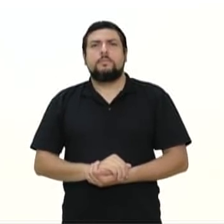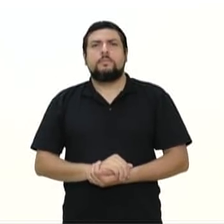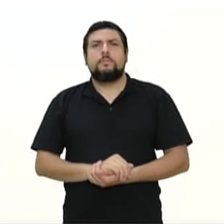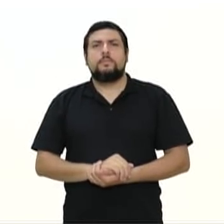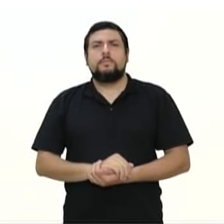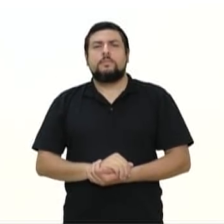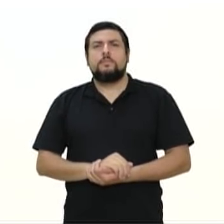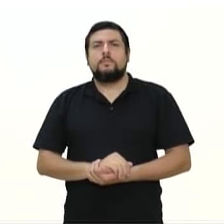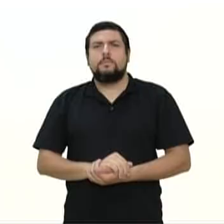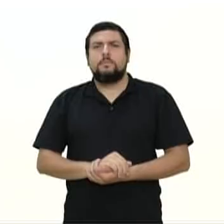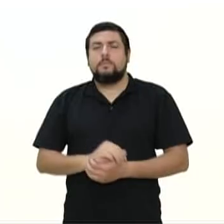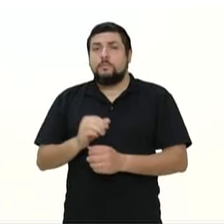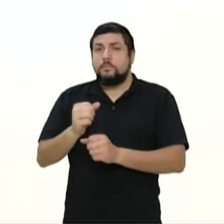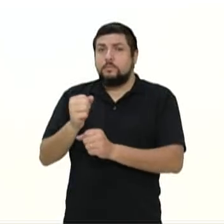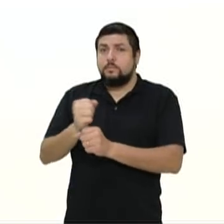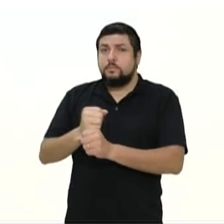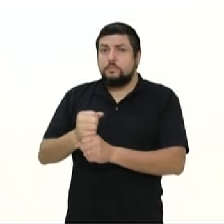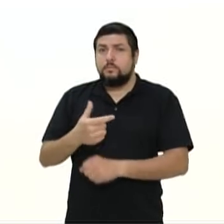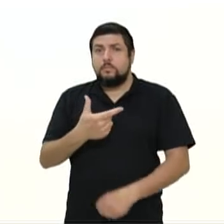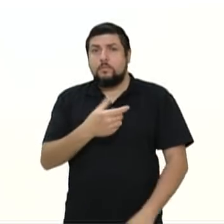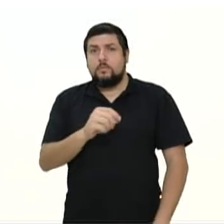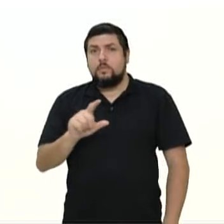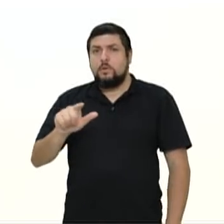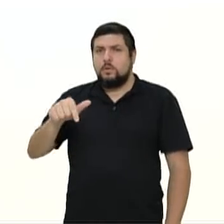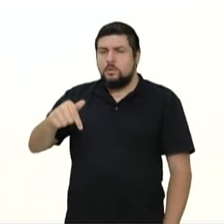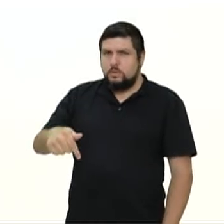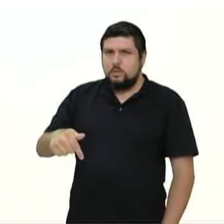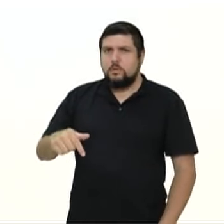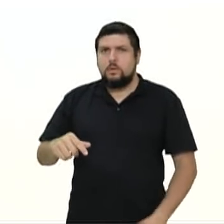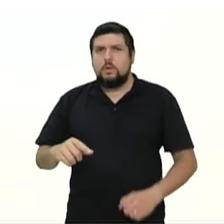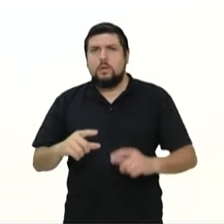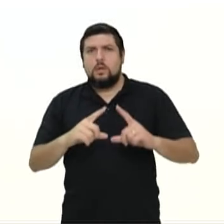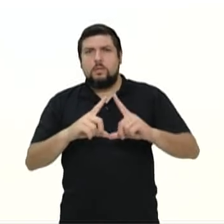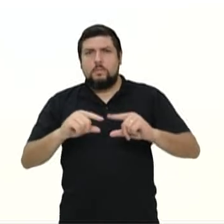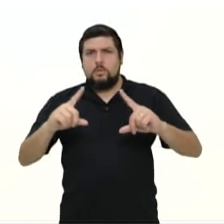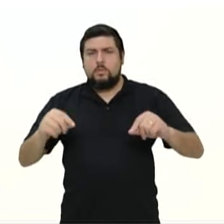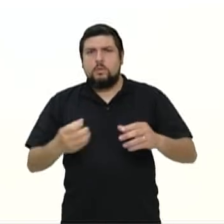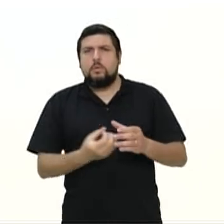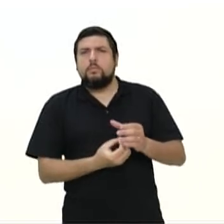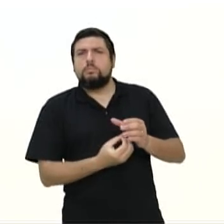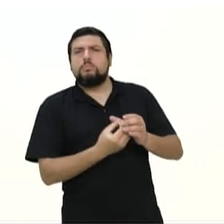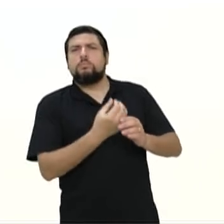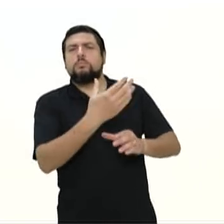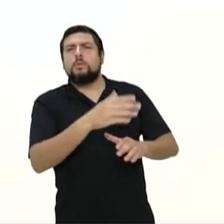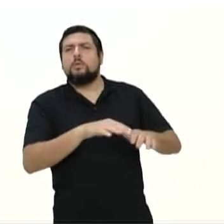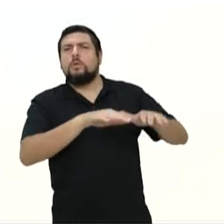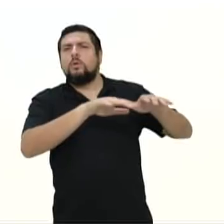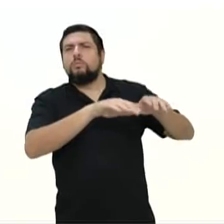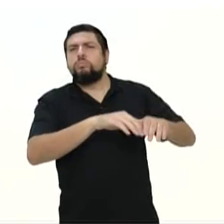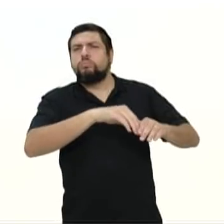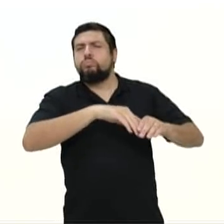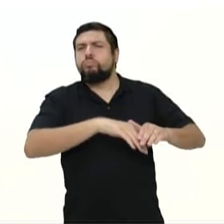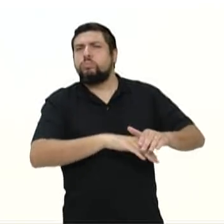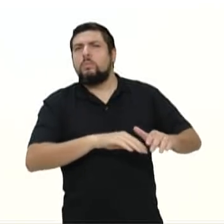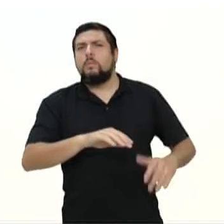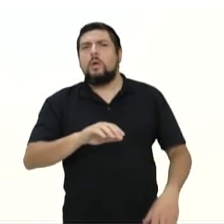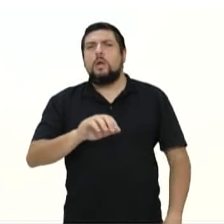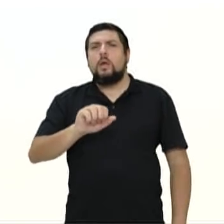No começo de 2017, Brasília inaugurou o aterro sanitário de